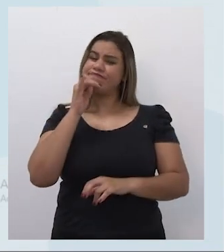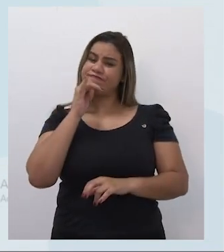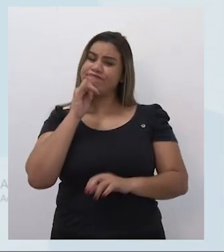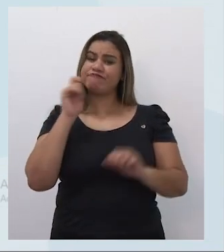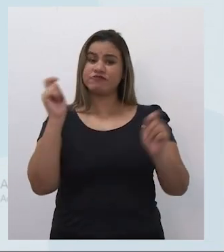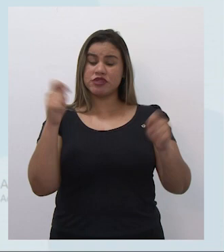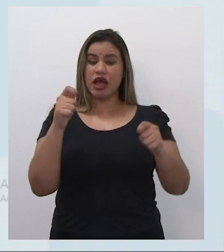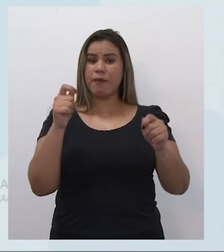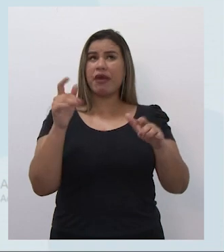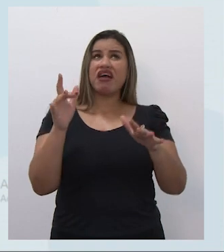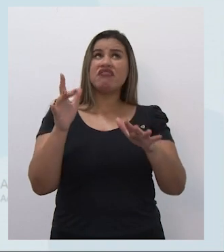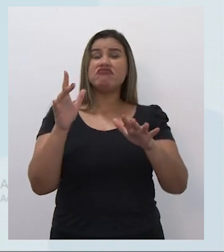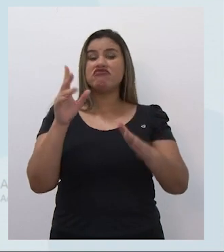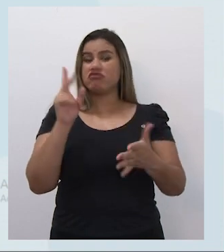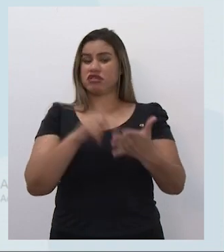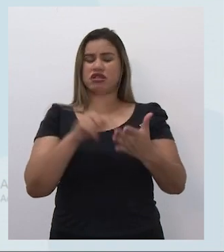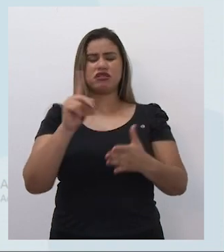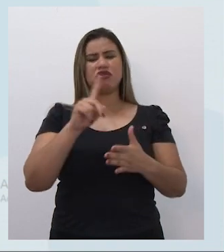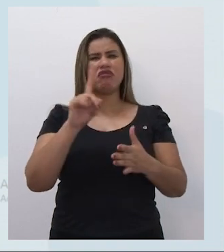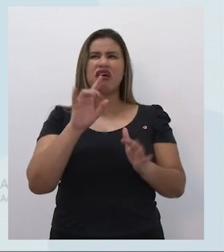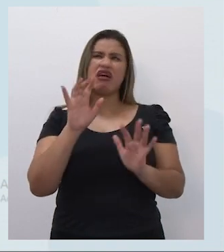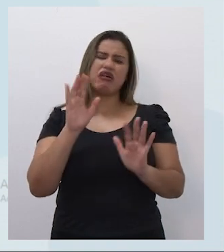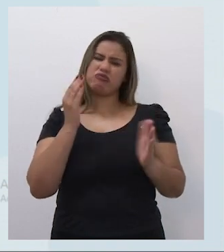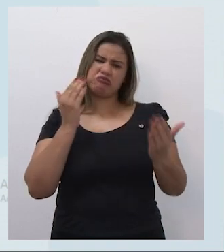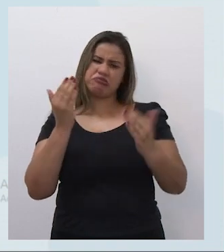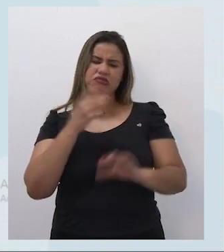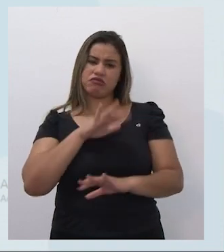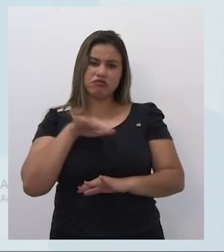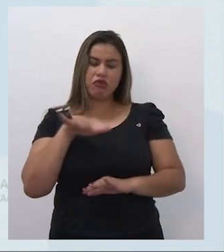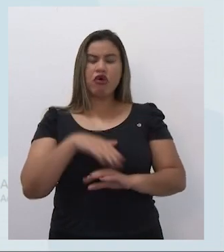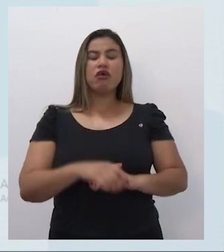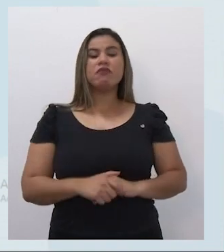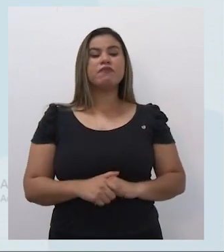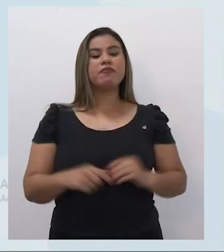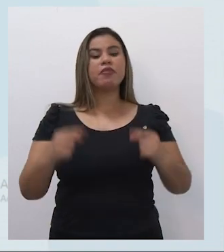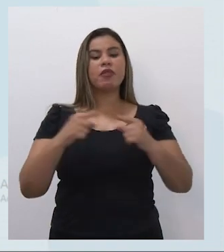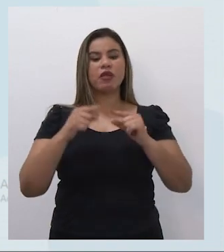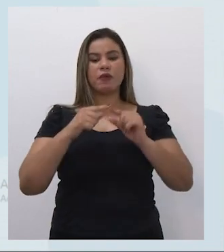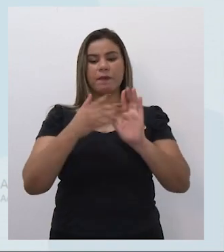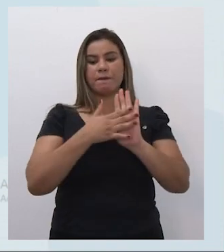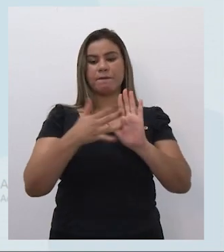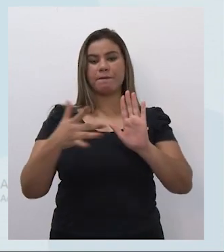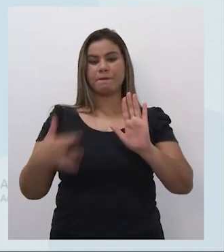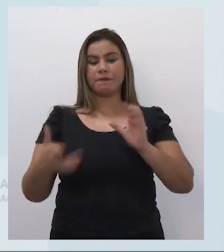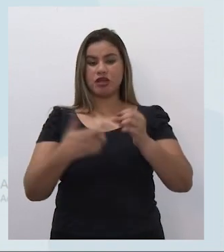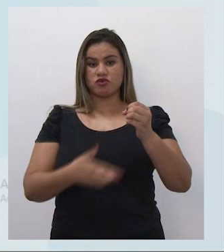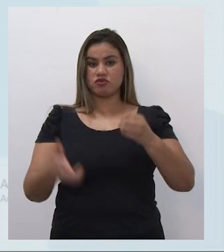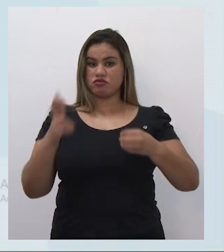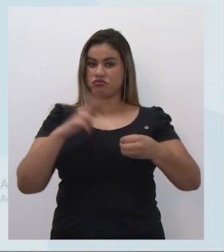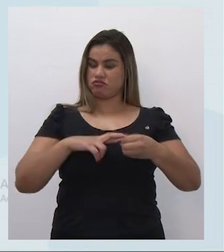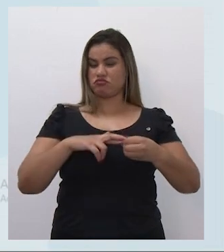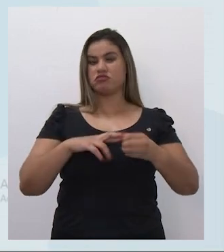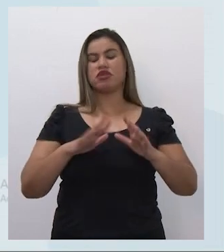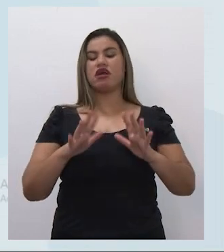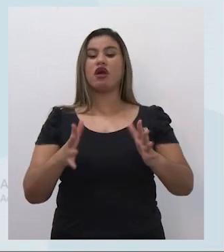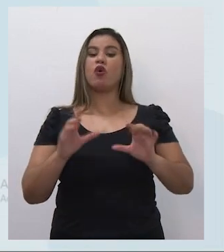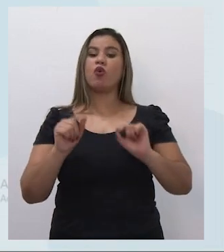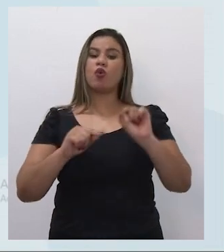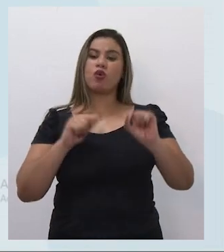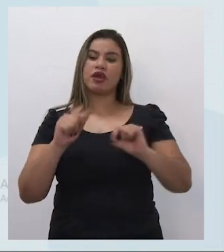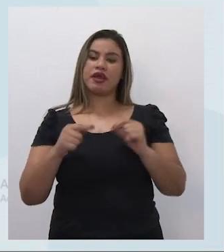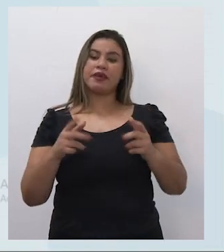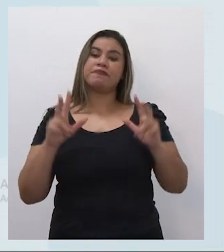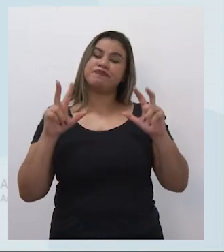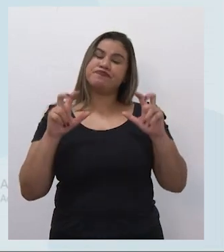temáticas presentes lá na matriz de habilidades do período da recuperação. Uma temática que